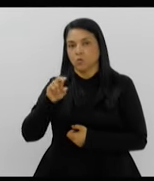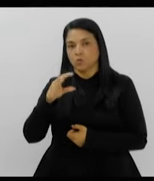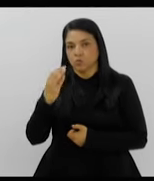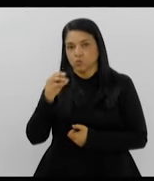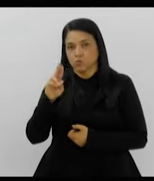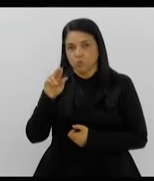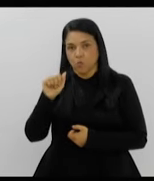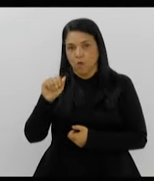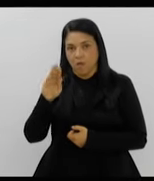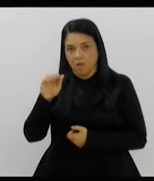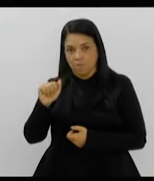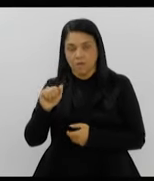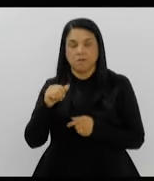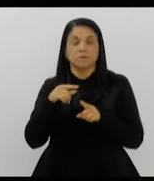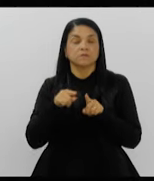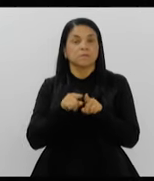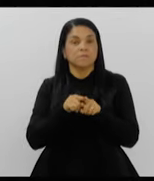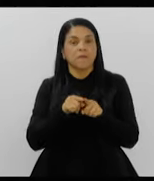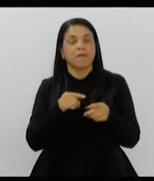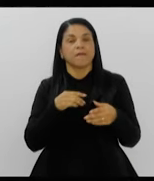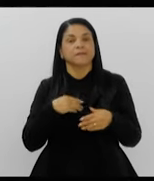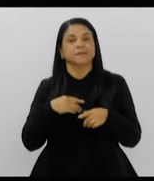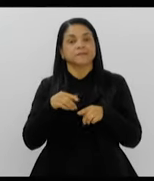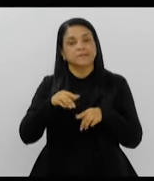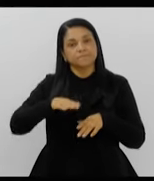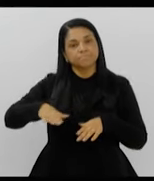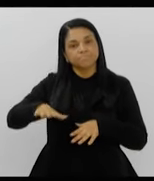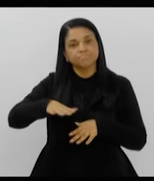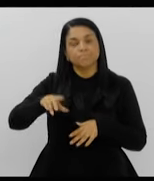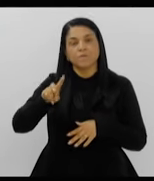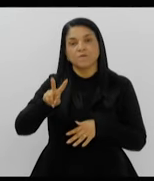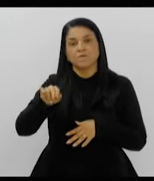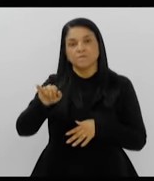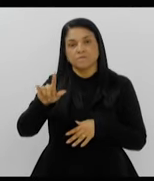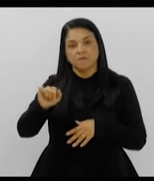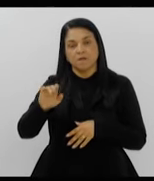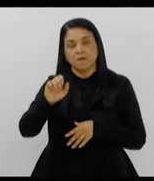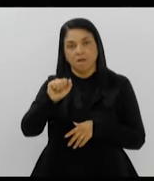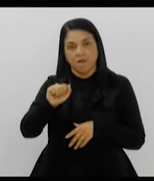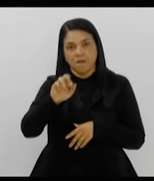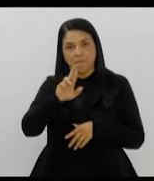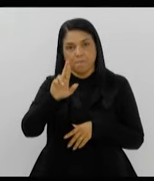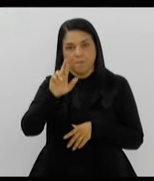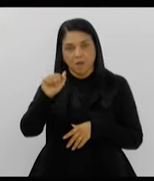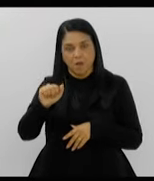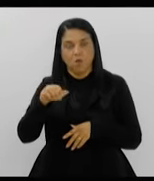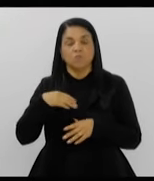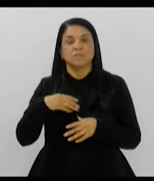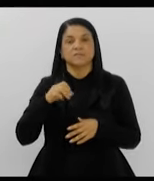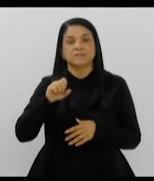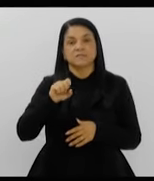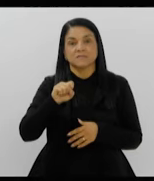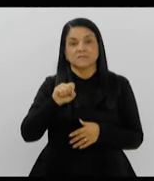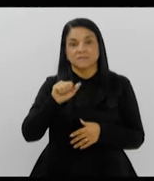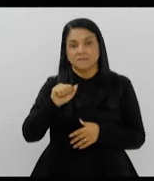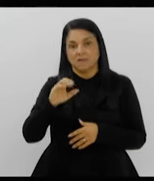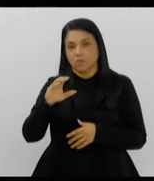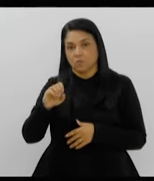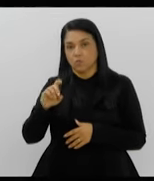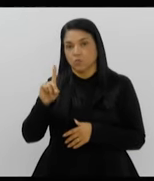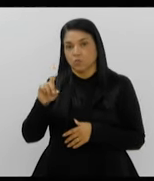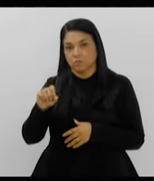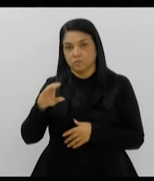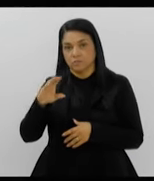do Céu, e também a liberação, né, para concluir a lista